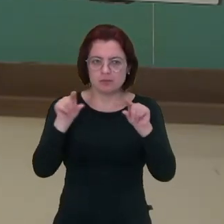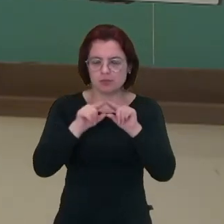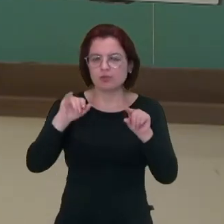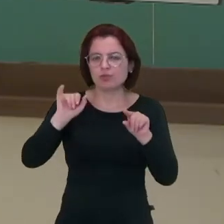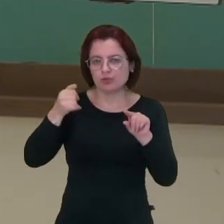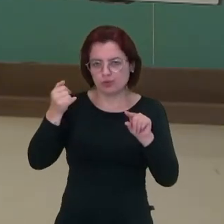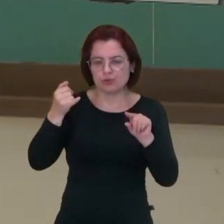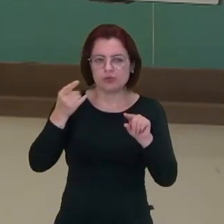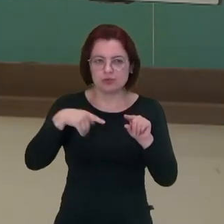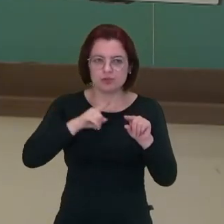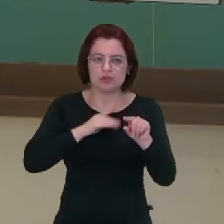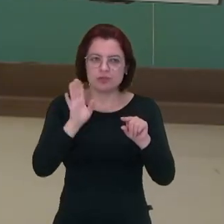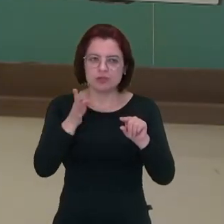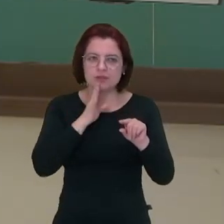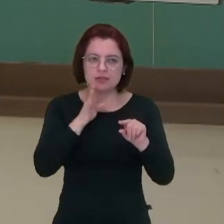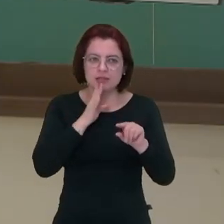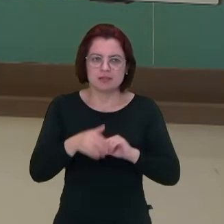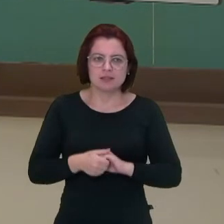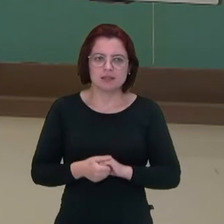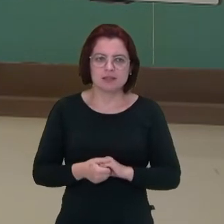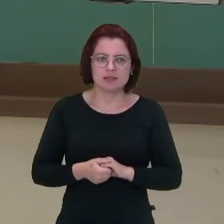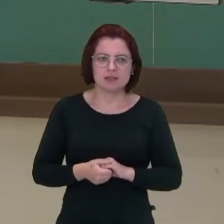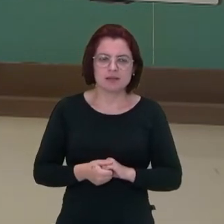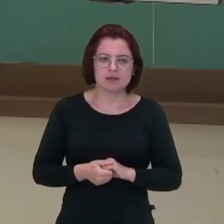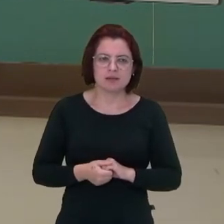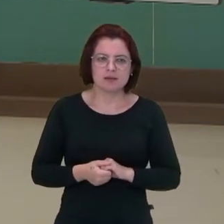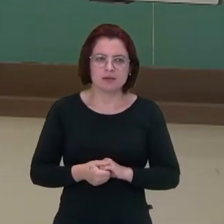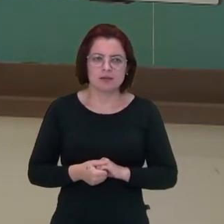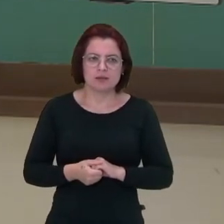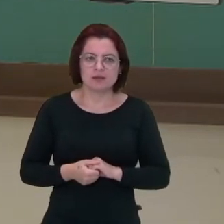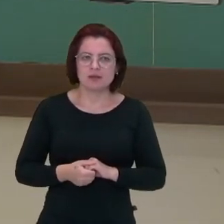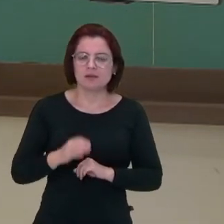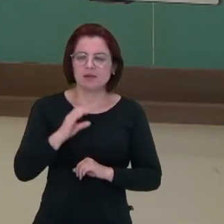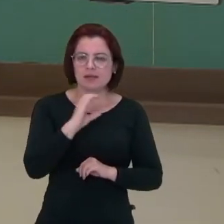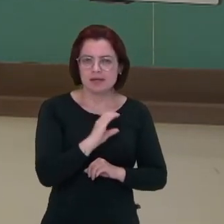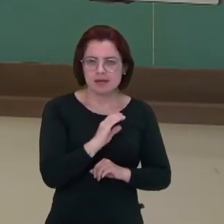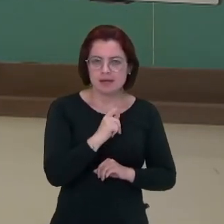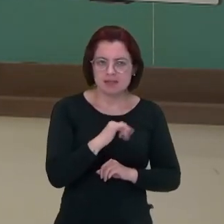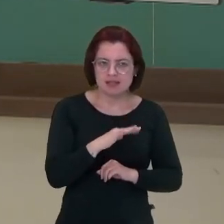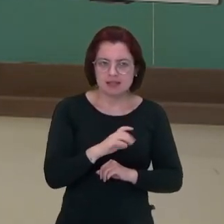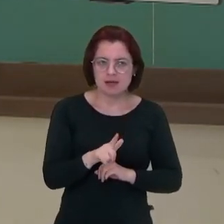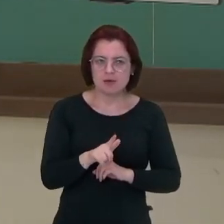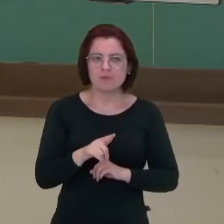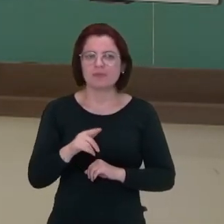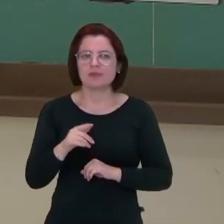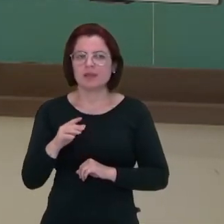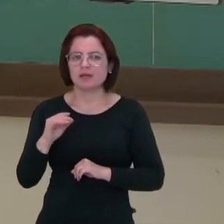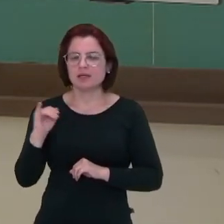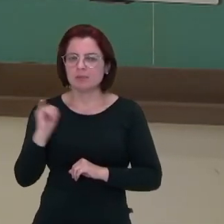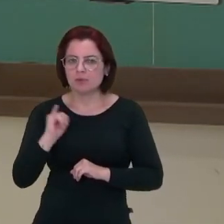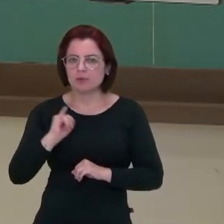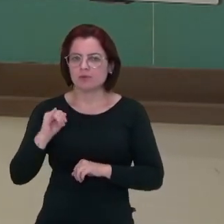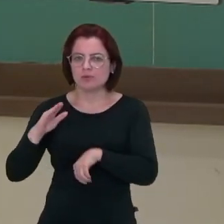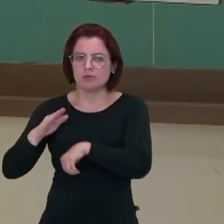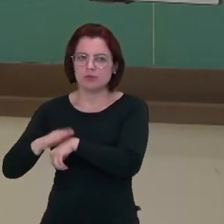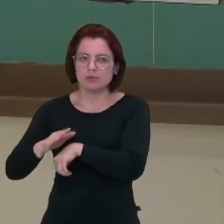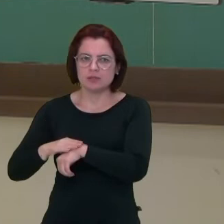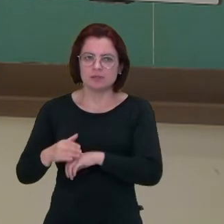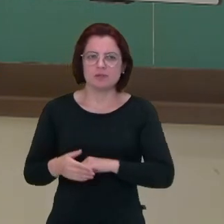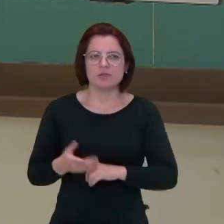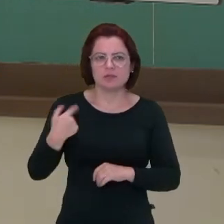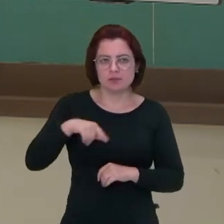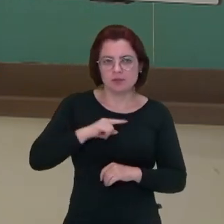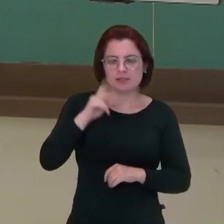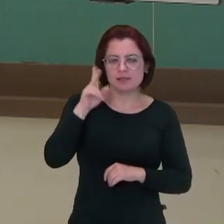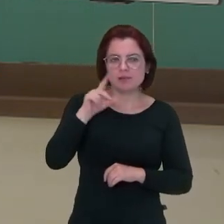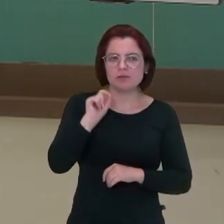já conhece, a gente fez um nivelamento, é o capital, a taxa e o tempo. E lembrando ali o lucro